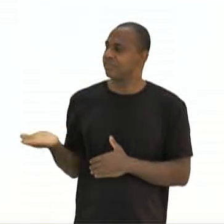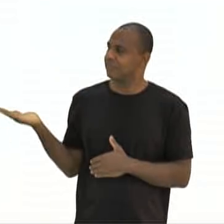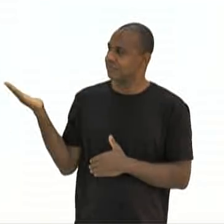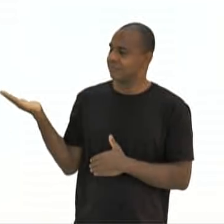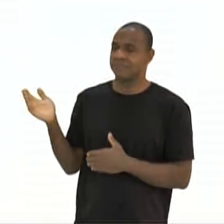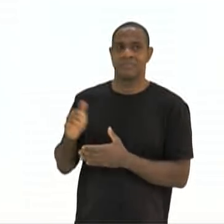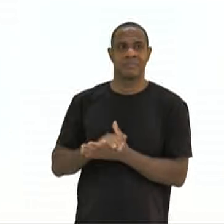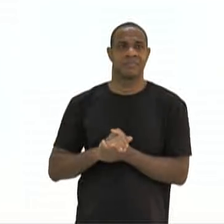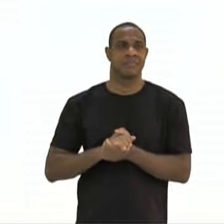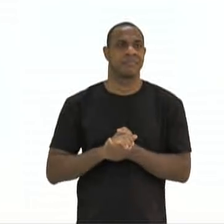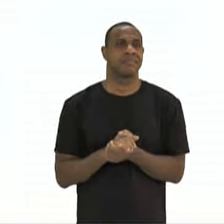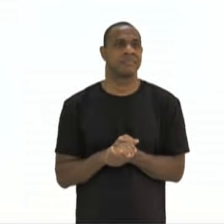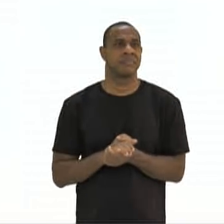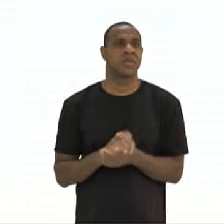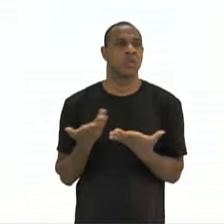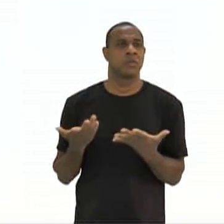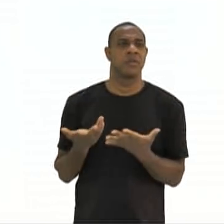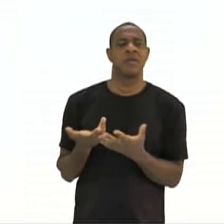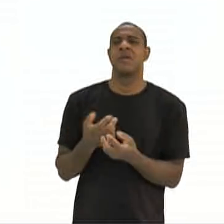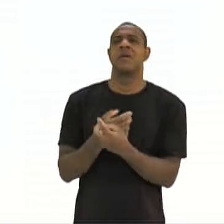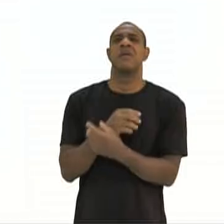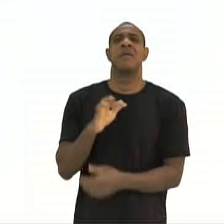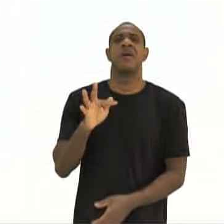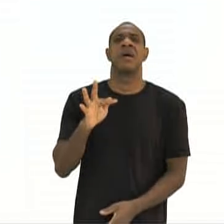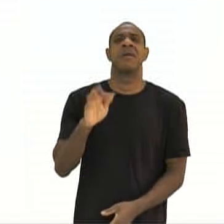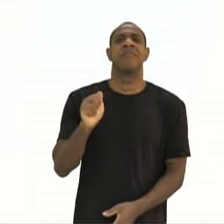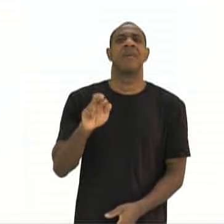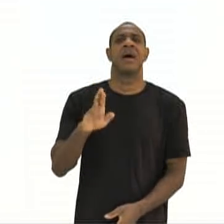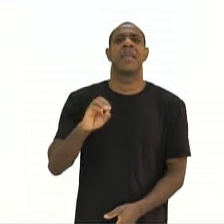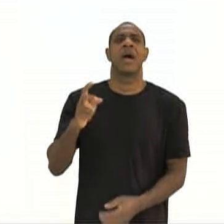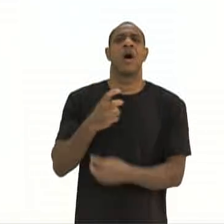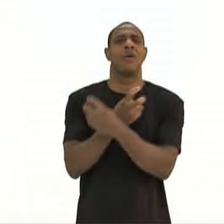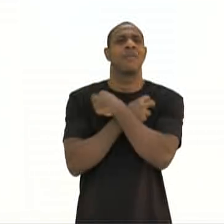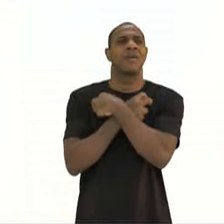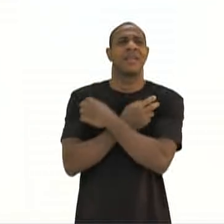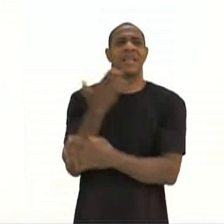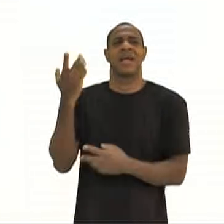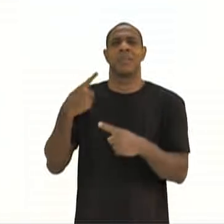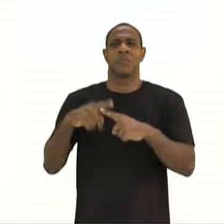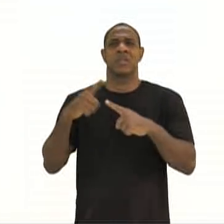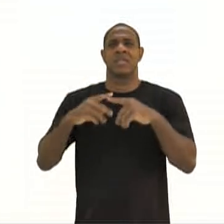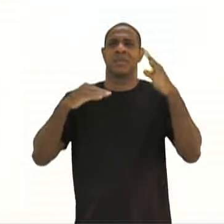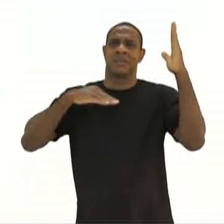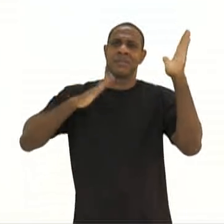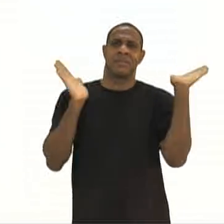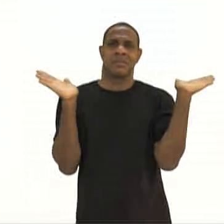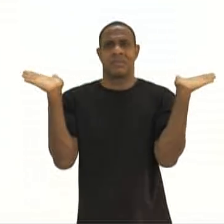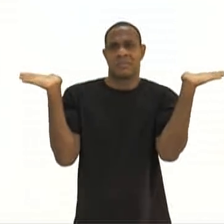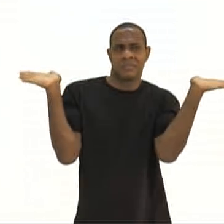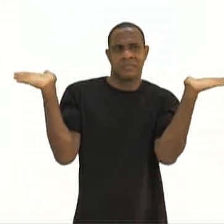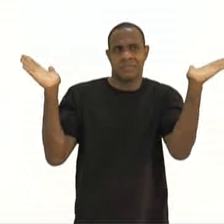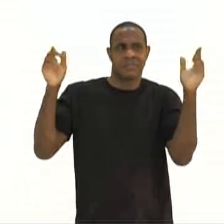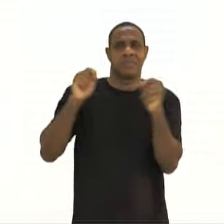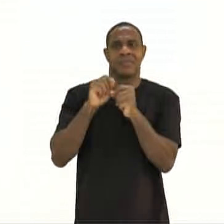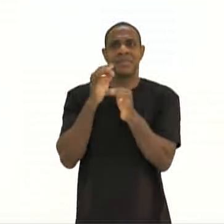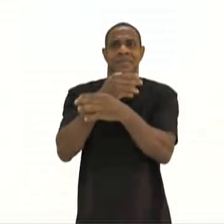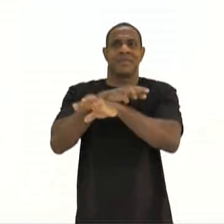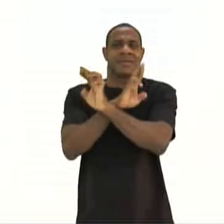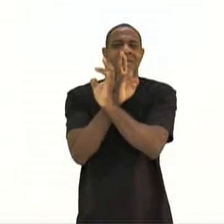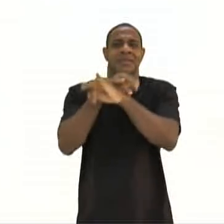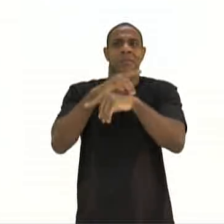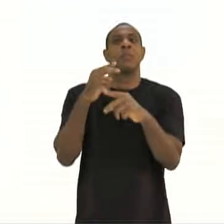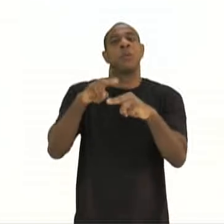pelo faraó. Por quê, gente? Porque vocês lembram que os egípcios faziam as poses, né, com as mãos? Então, por isso que vem esse